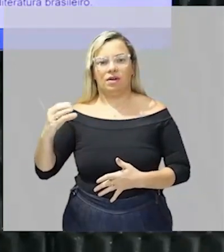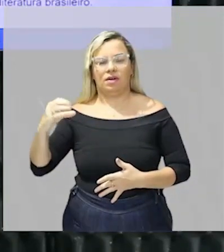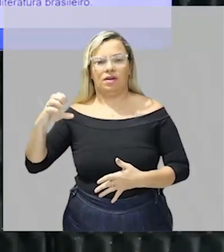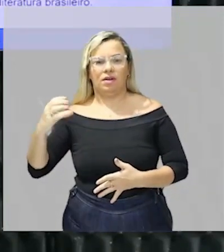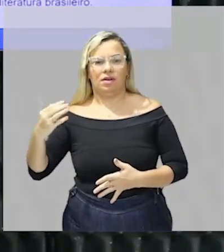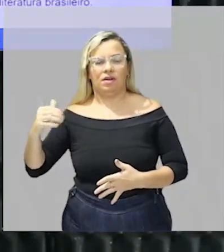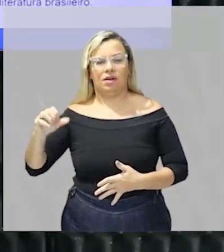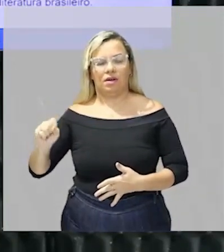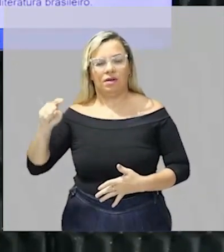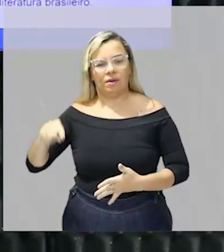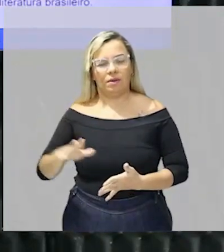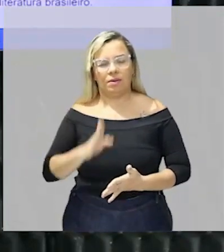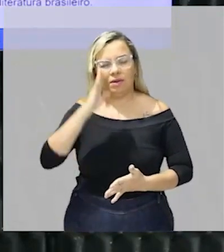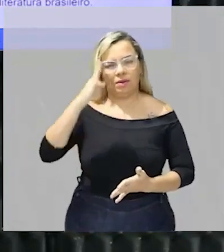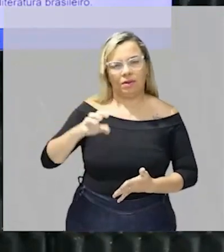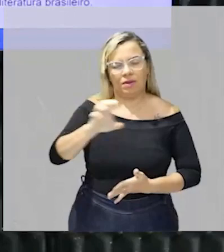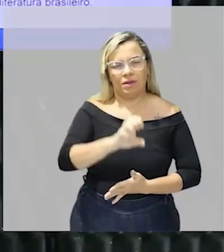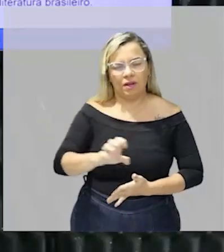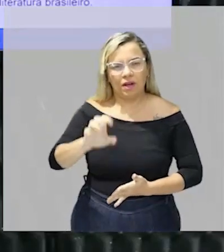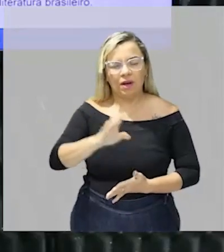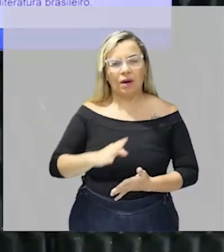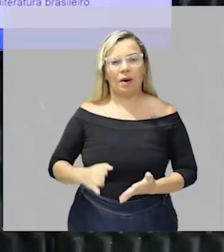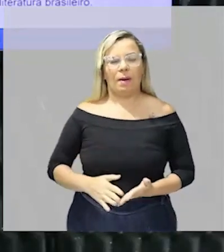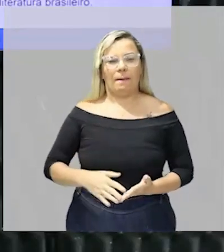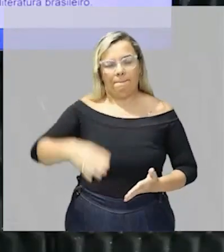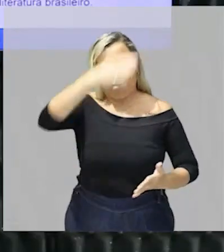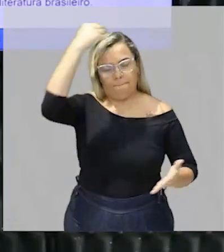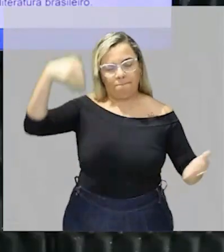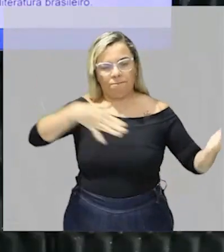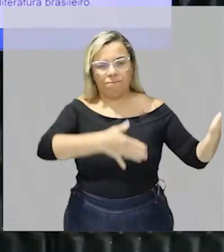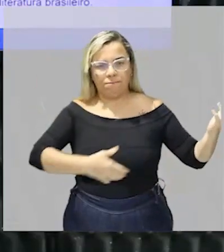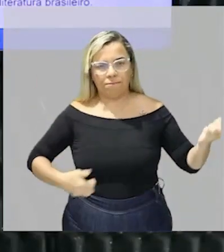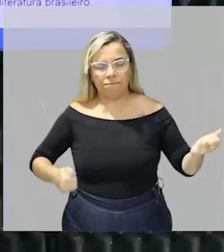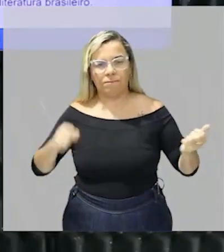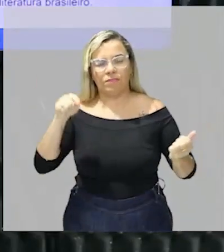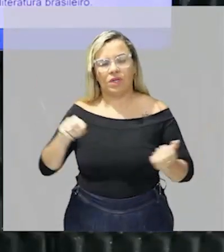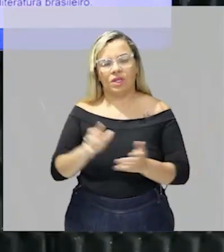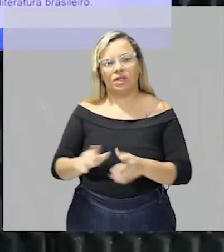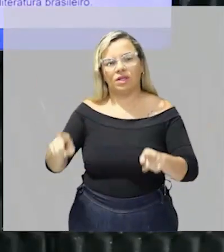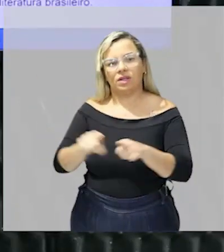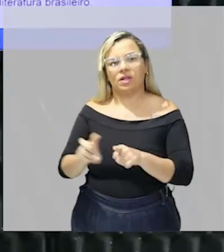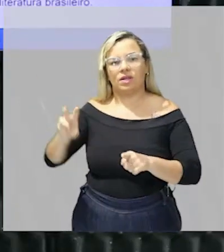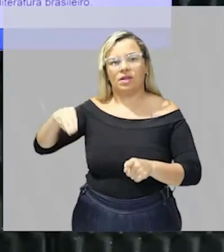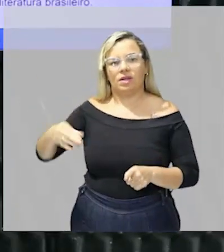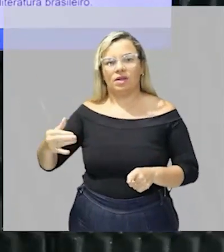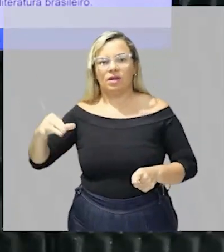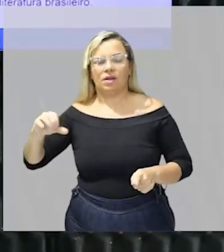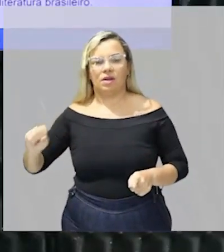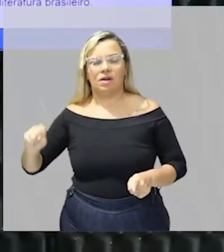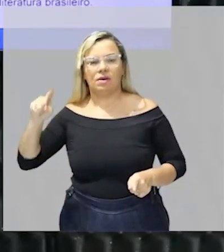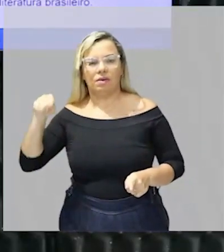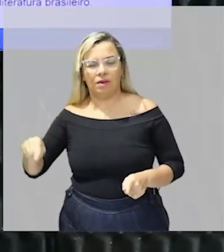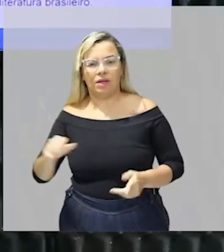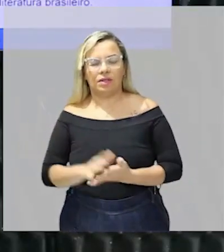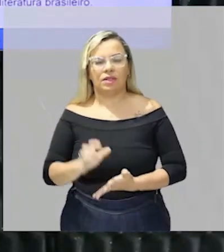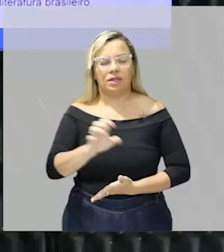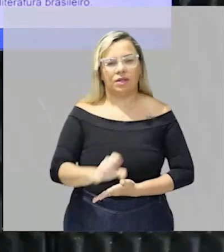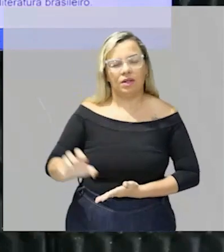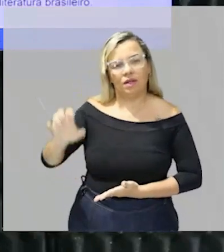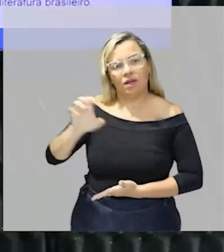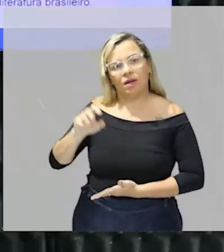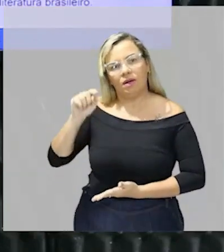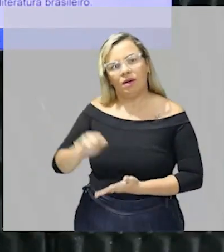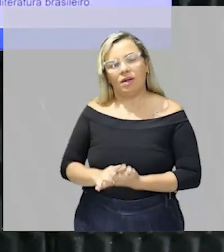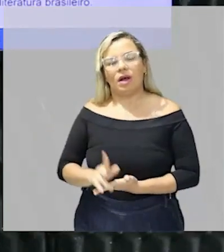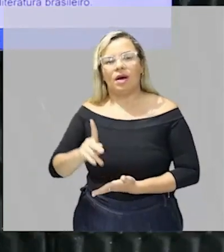do México, é a América dos maias, na região da famosa península de Yucatán, onde